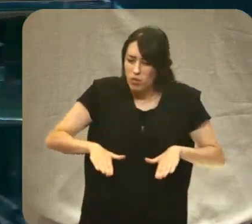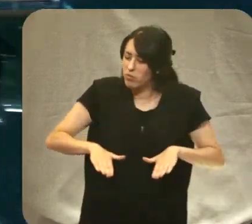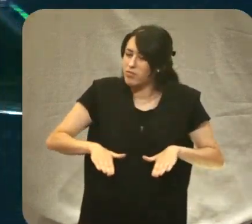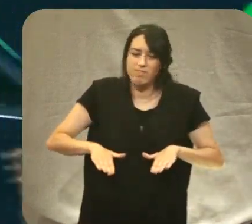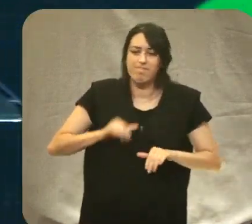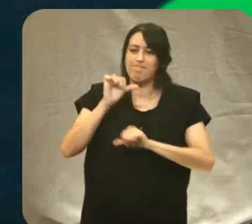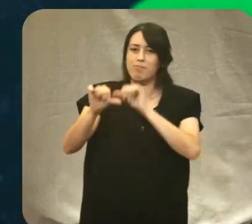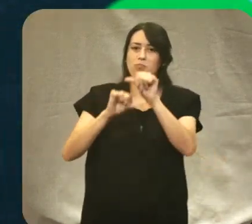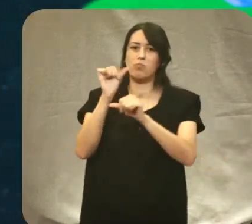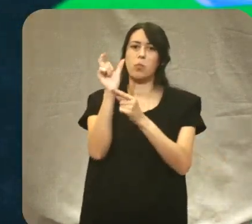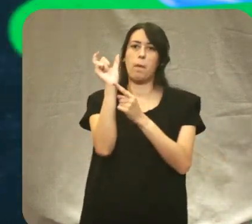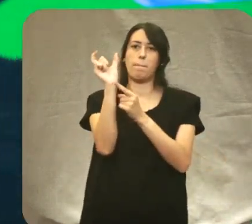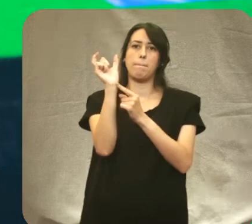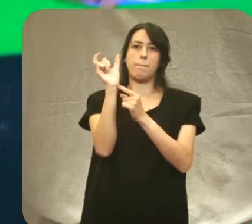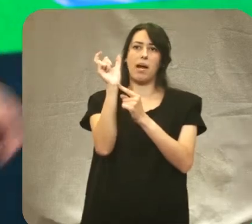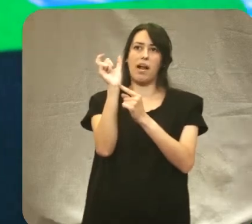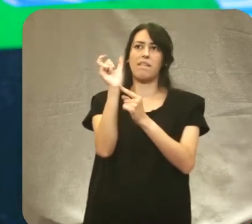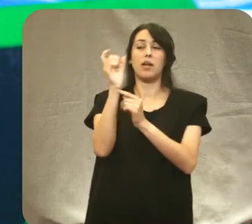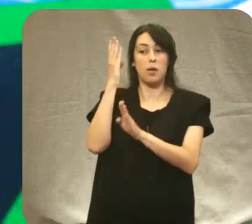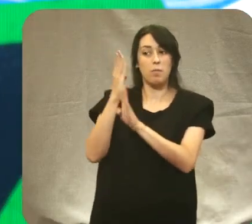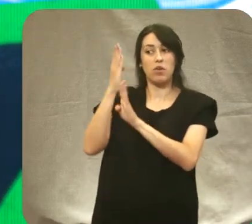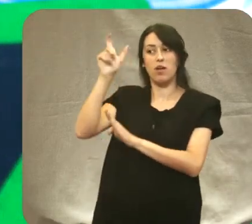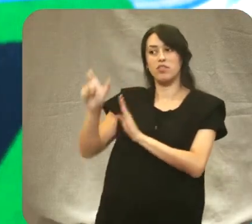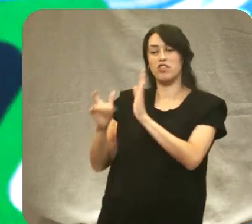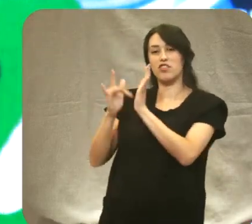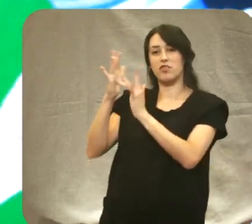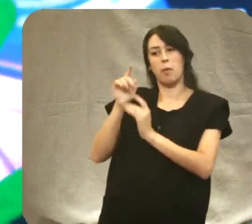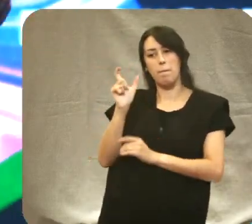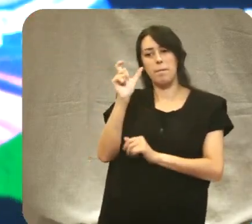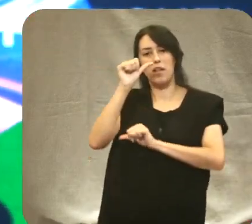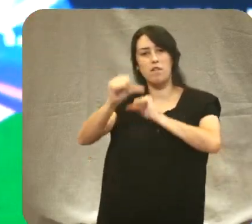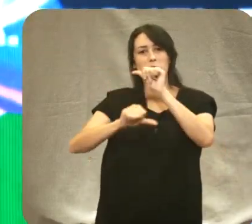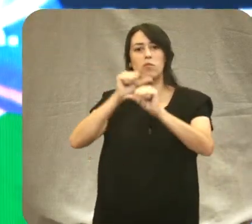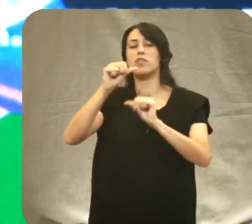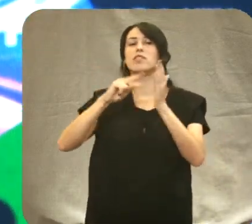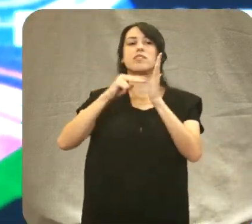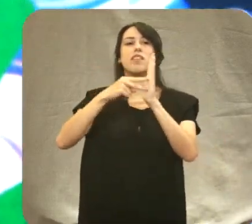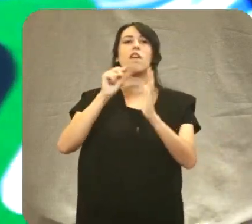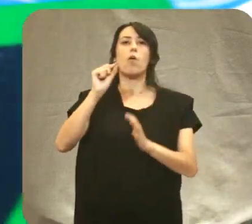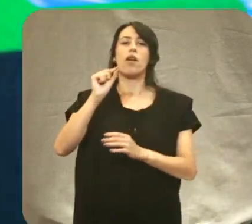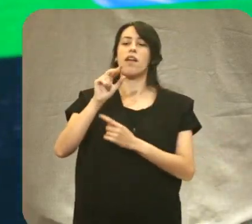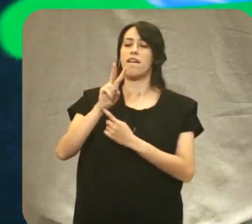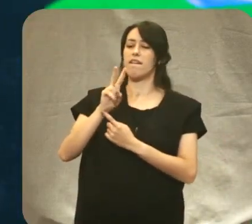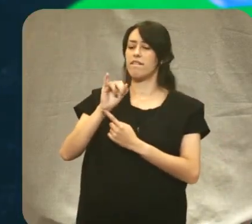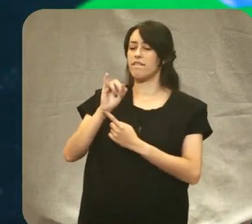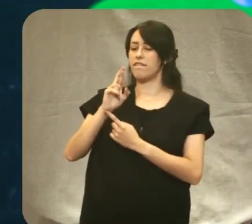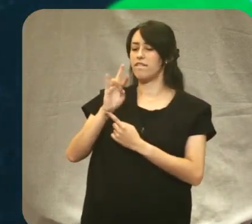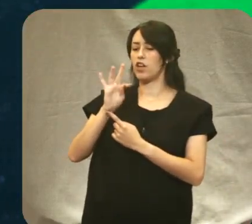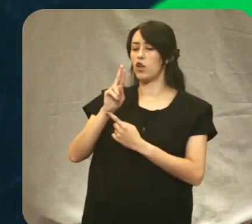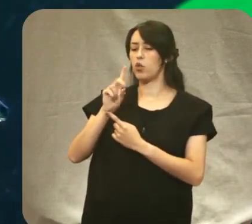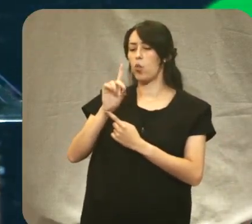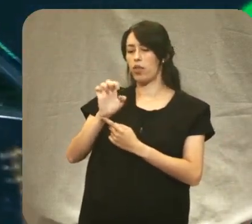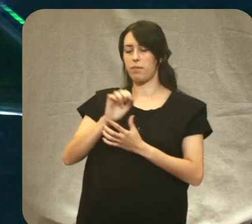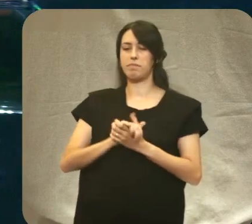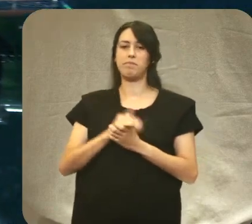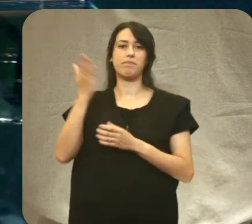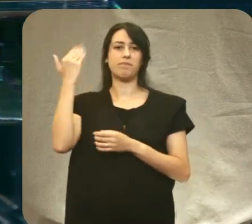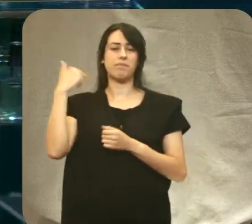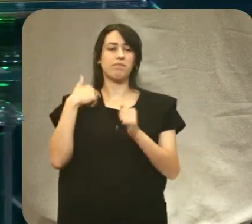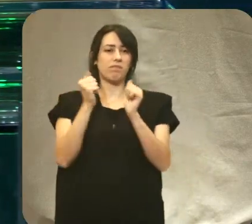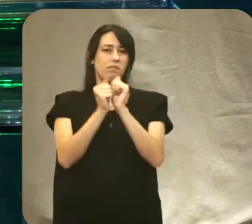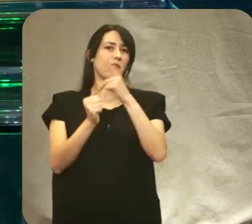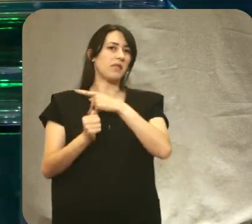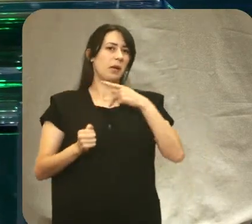dele, tem outro significado. Se torna virtude. Esses dias eu estava com o pastor Adoniran, nosso pastor